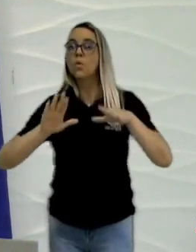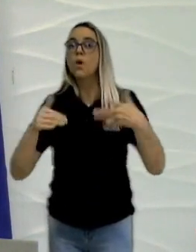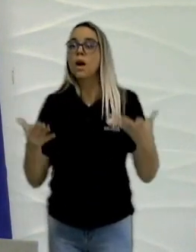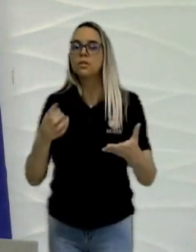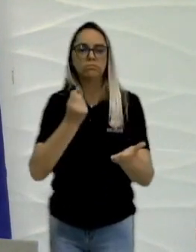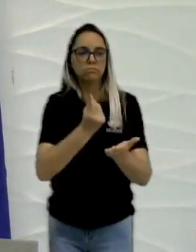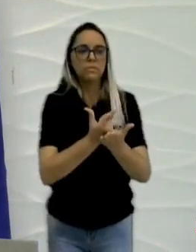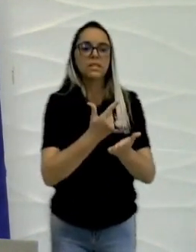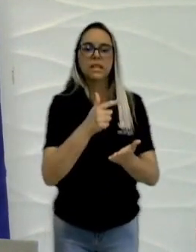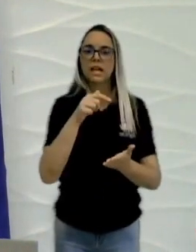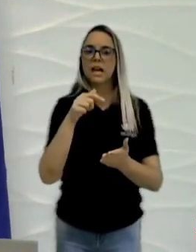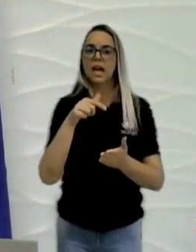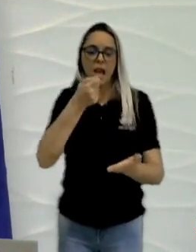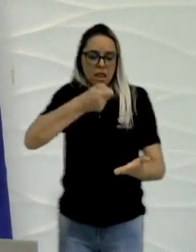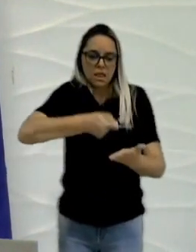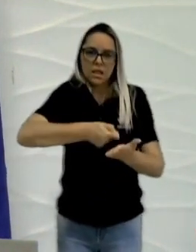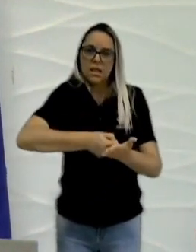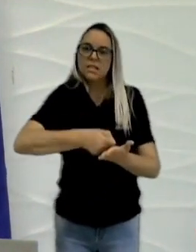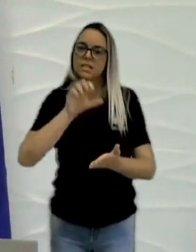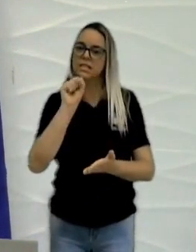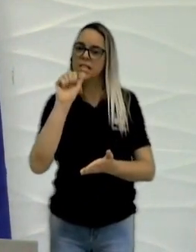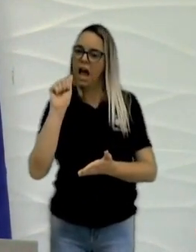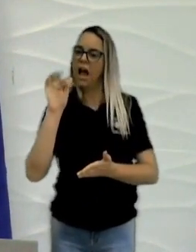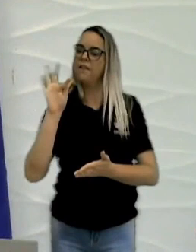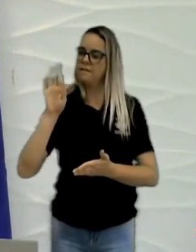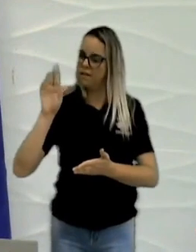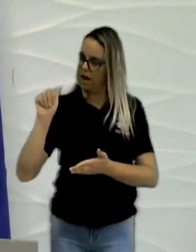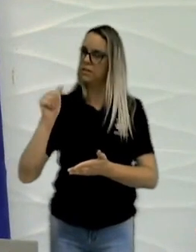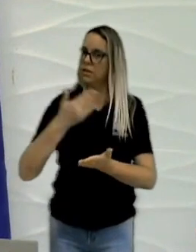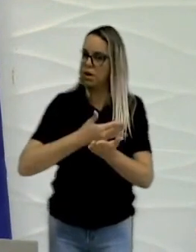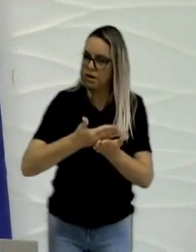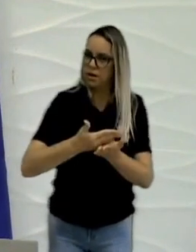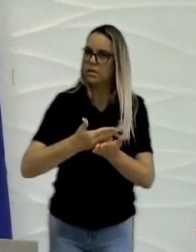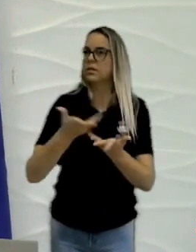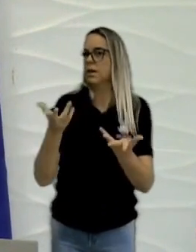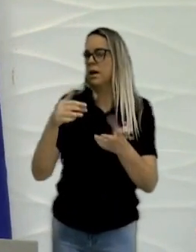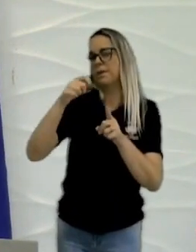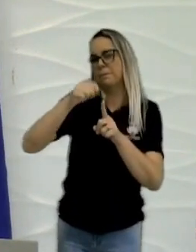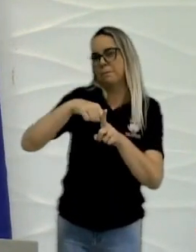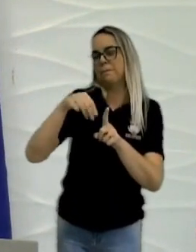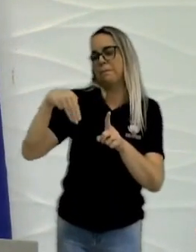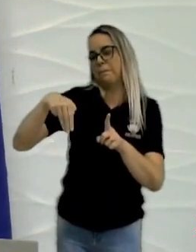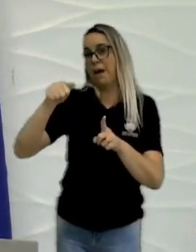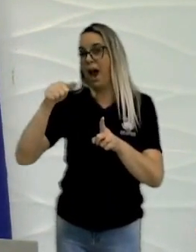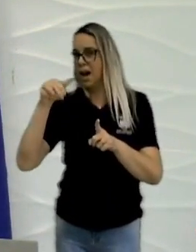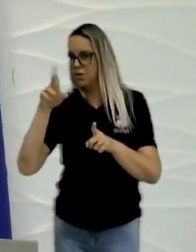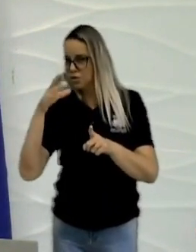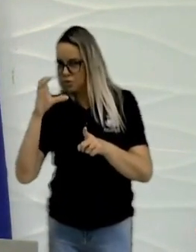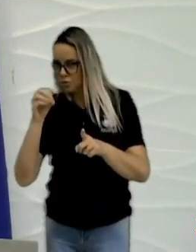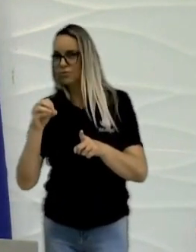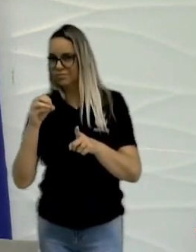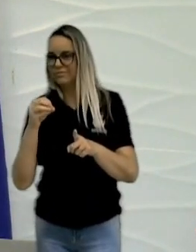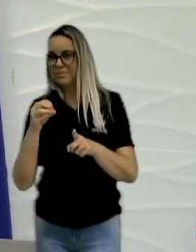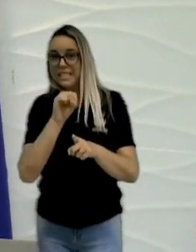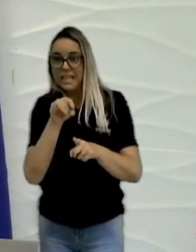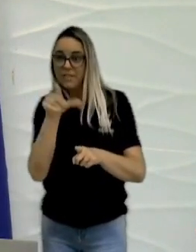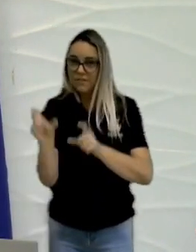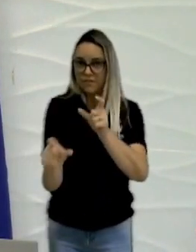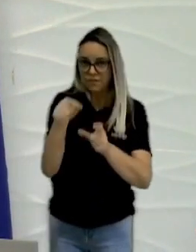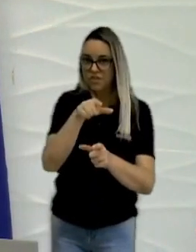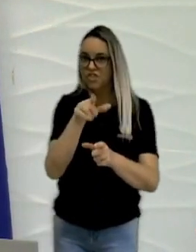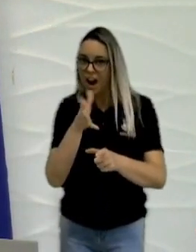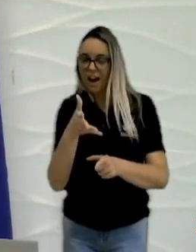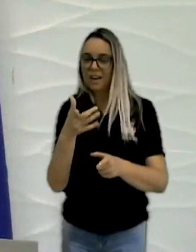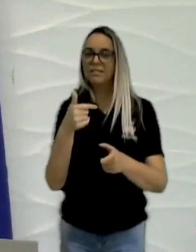pagamento do Garantia Safra será a partir de março. Então todos os agricultores inscritos que aderiram à safra